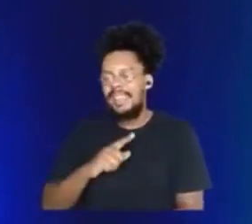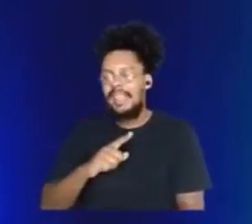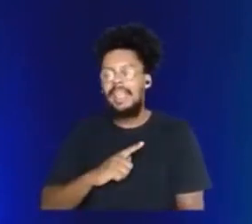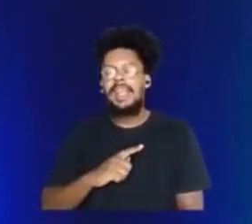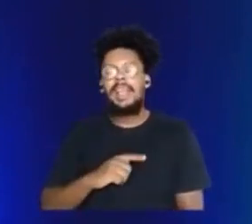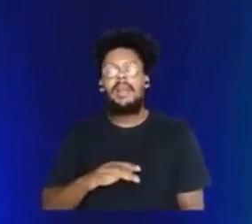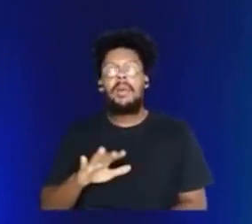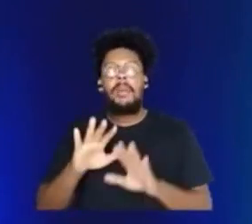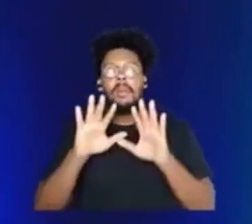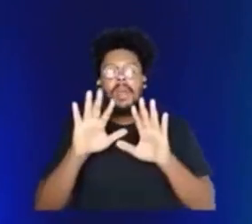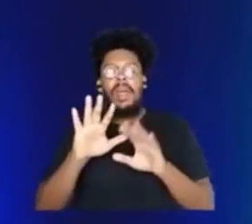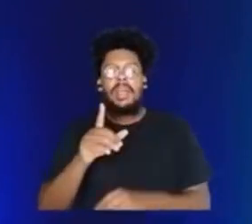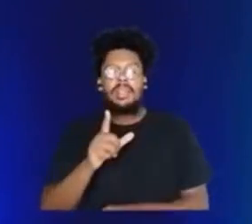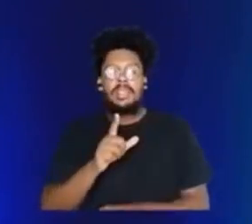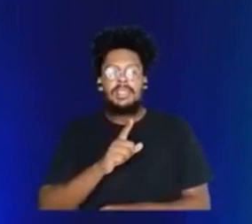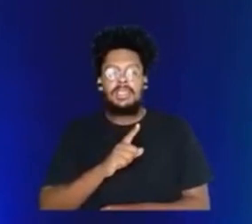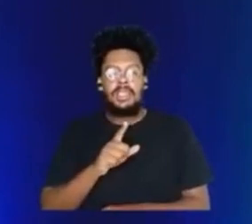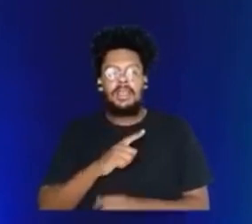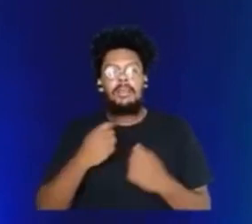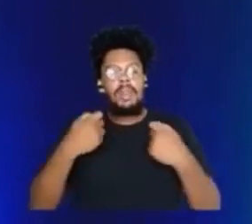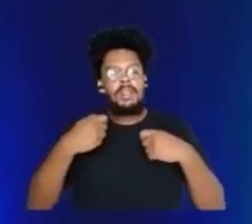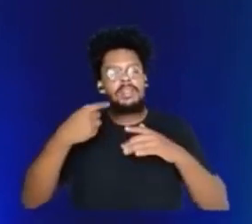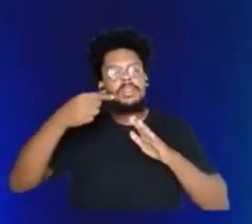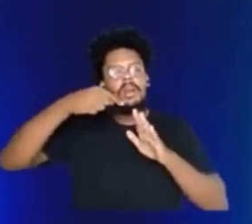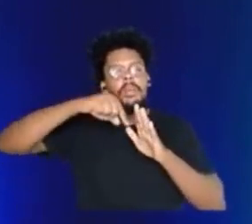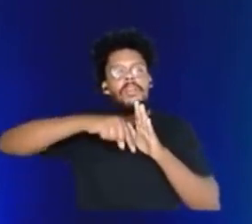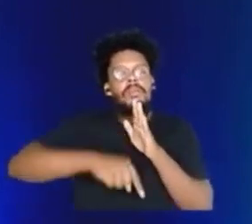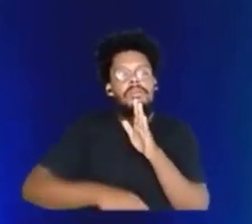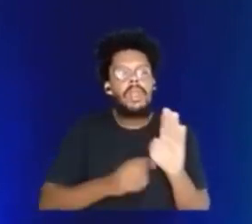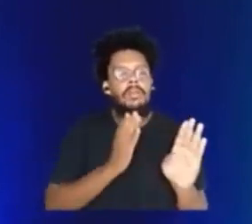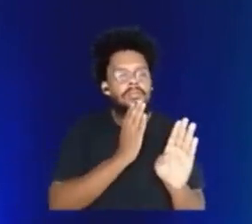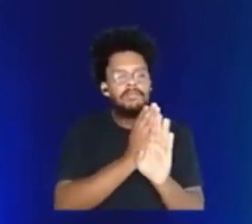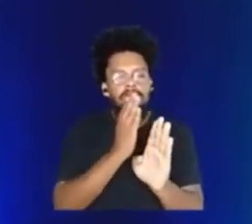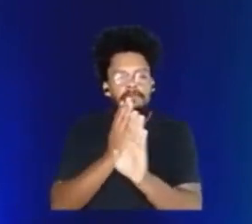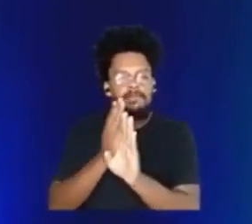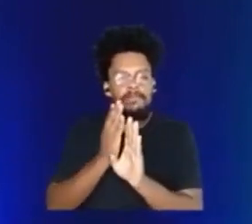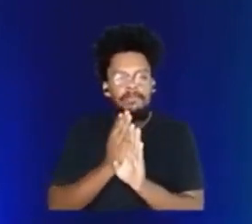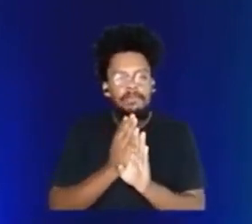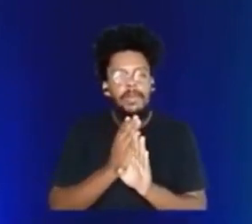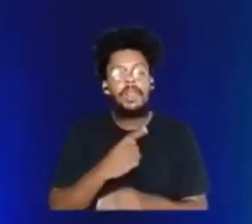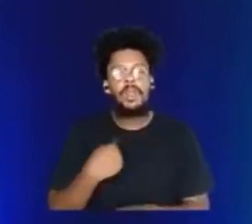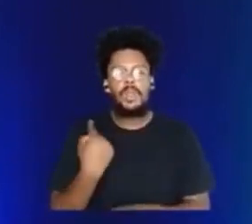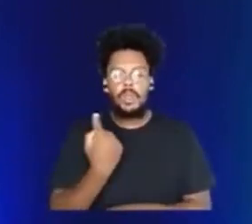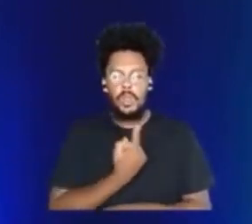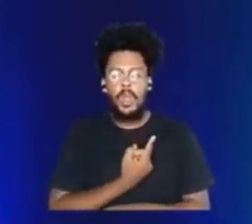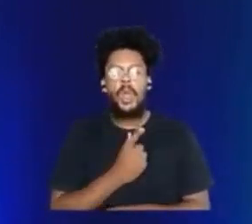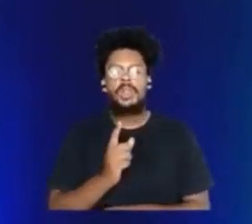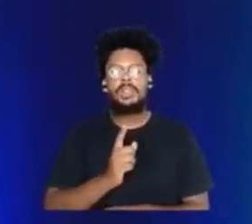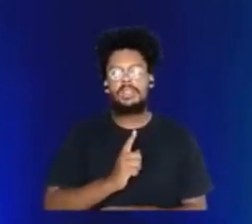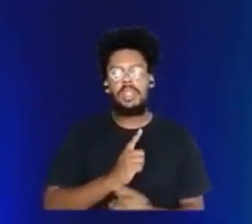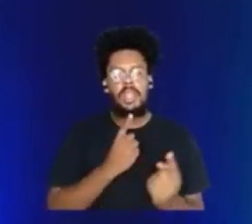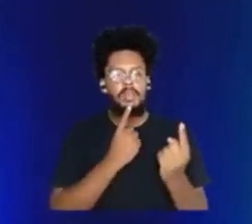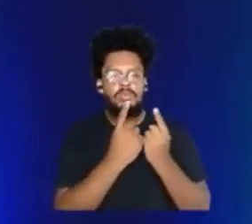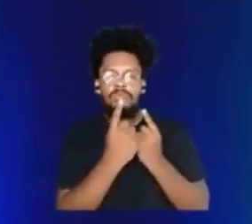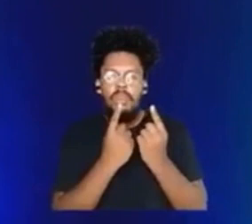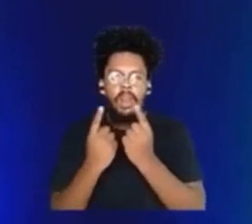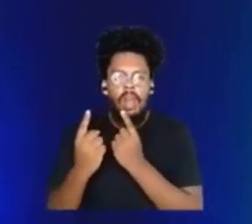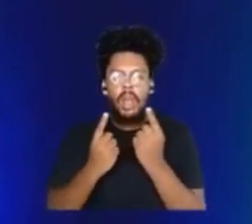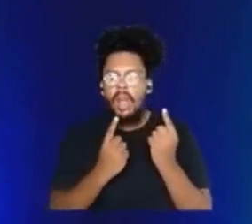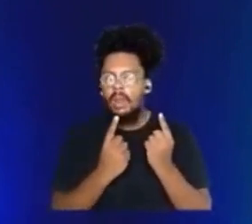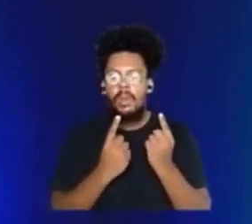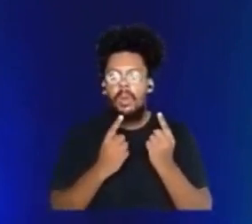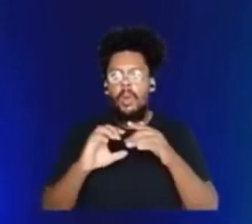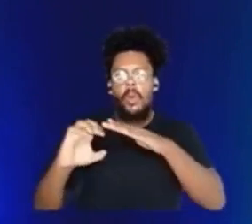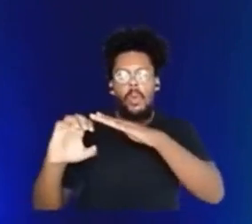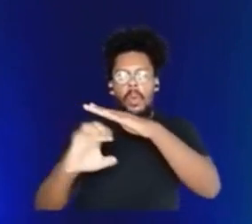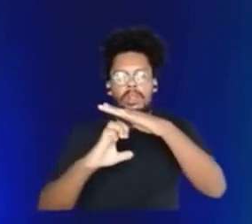que é preciso aprofundar o diagnóstico. Nos diálogos que a gente tem agora, falando mais diretamente, nos próprios diálogos que a gente tem com as empresas, a gente teve a oportunidade de